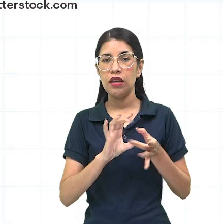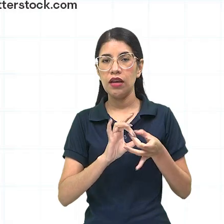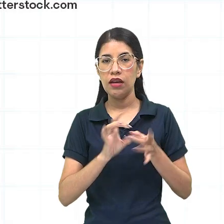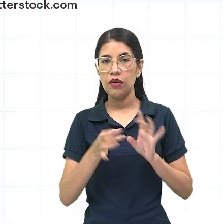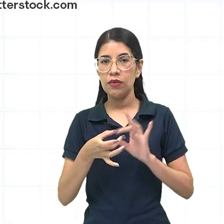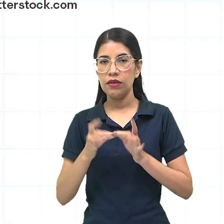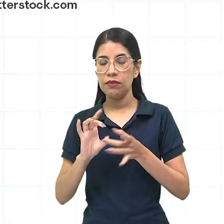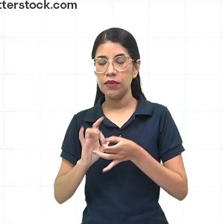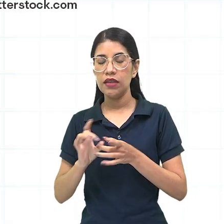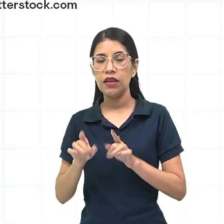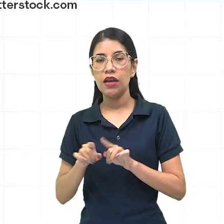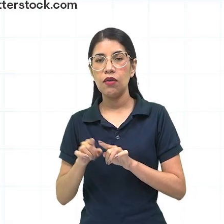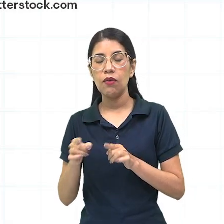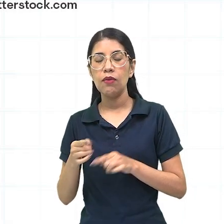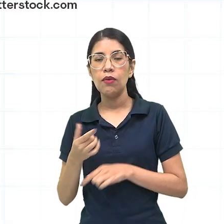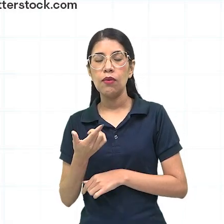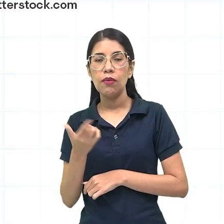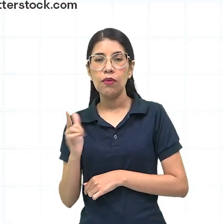luta livre